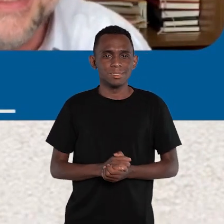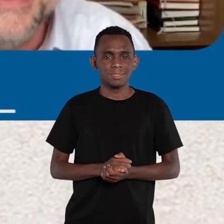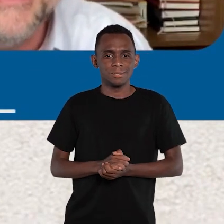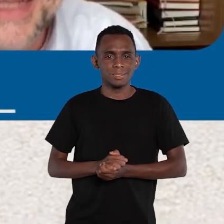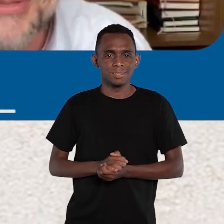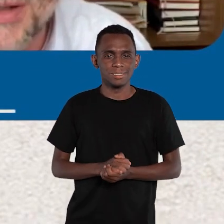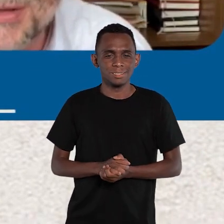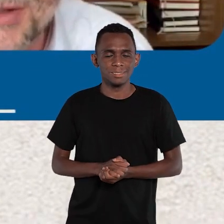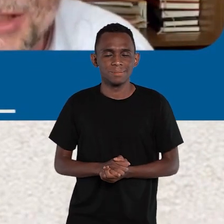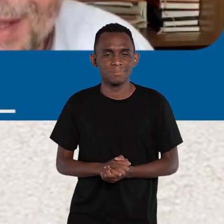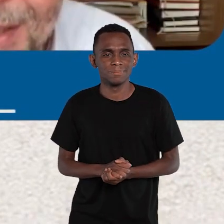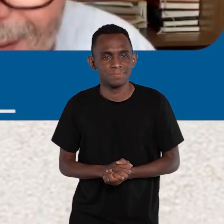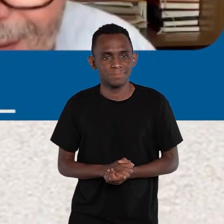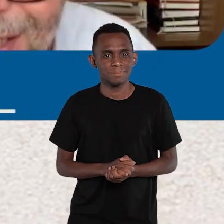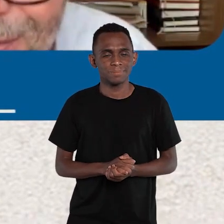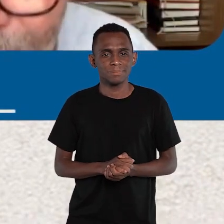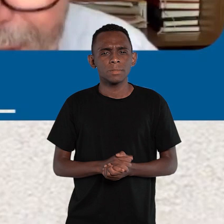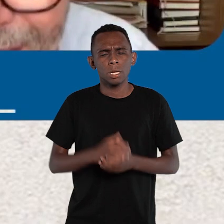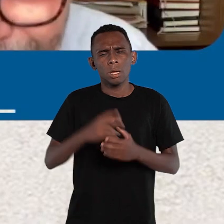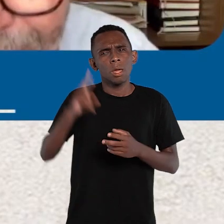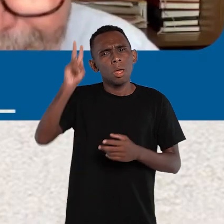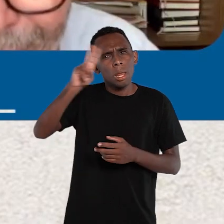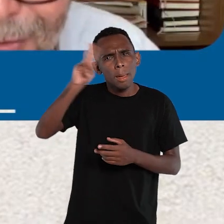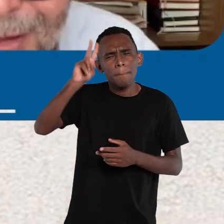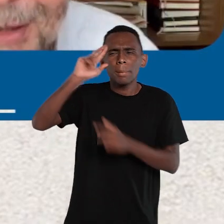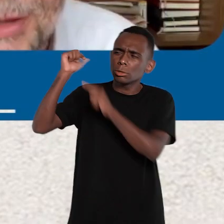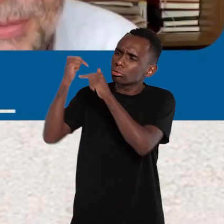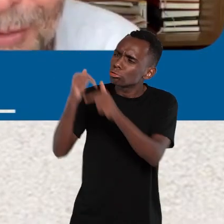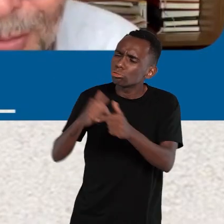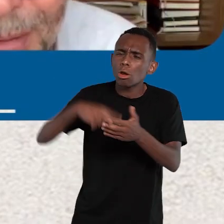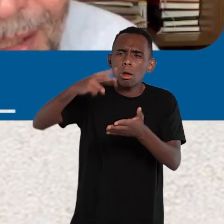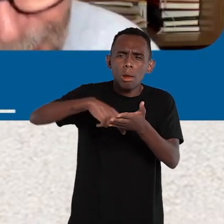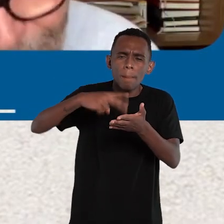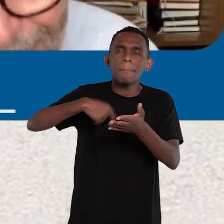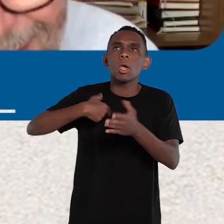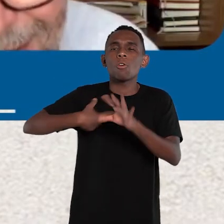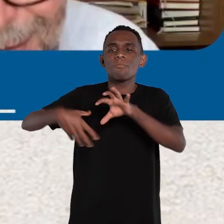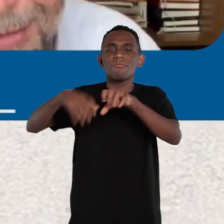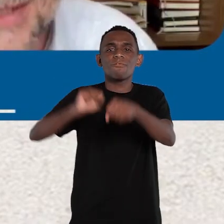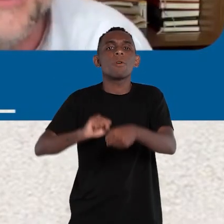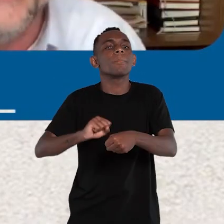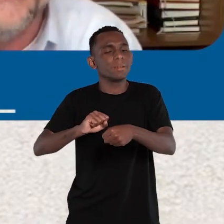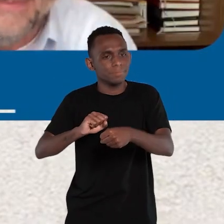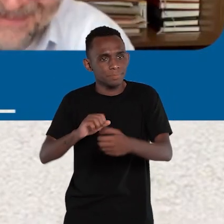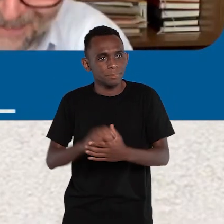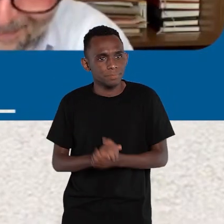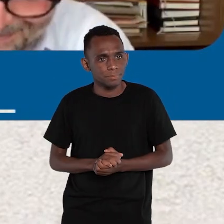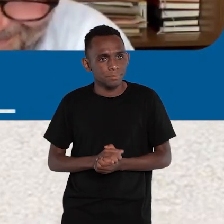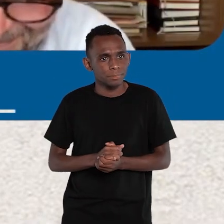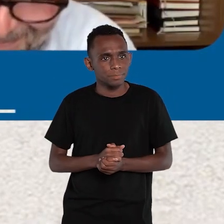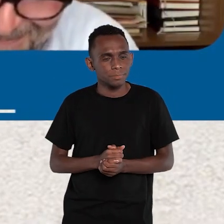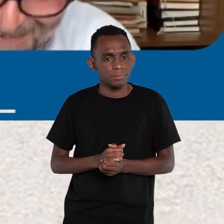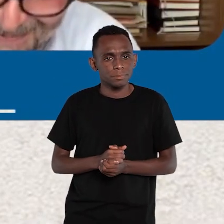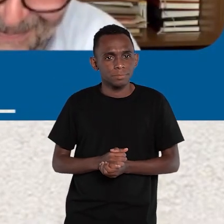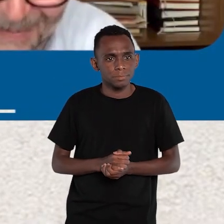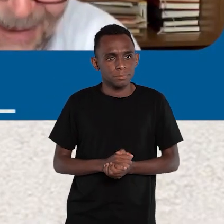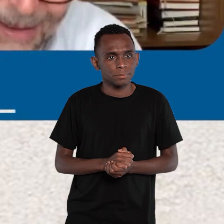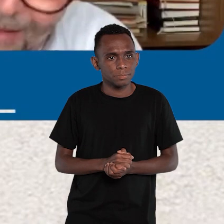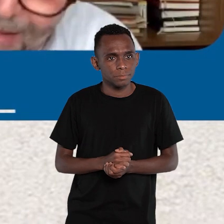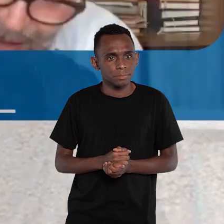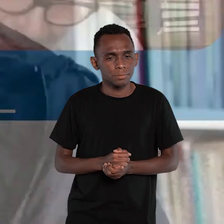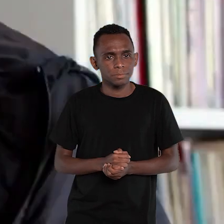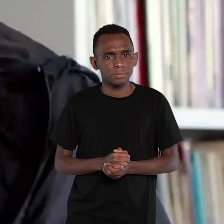ler. Sabe de uma coisa? Eu acho que é uma herança das boas leituras que eu fiz quando me formei leitor e escritor. Gente